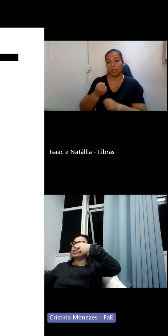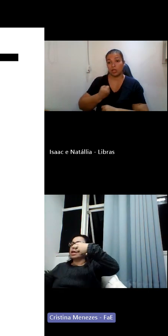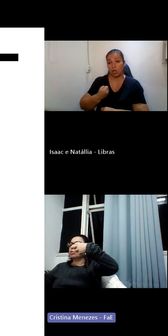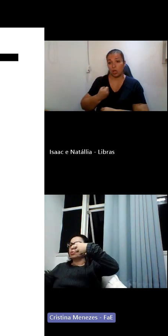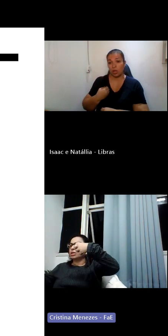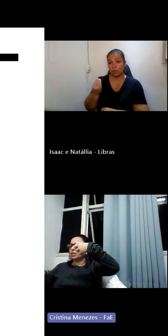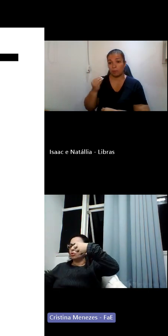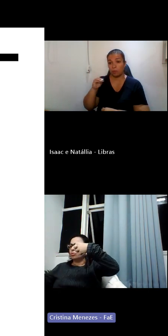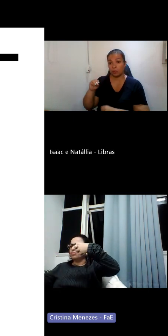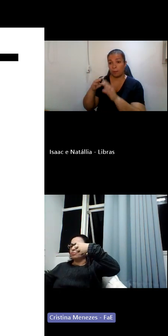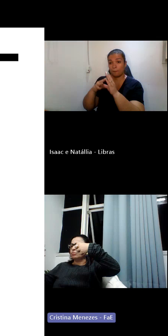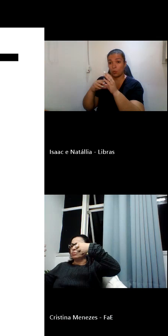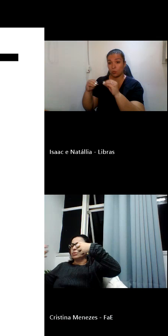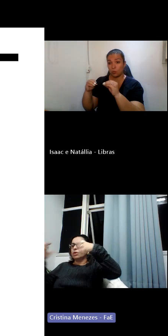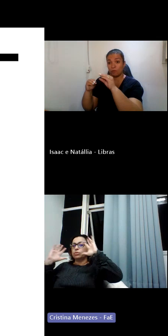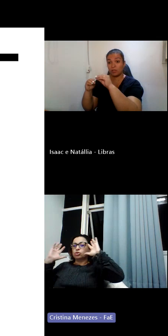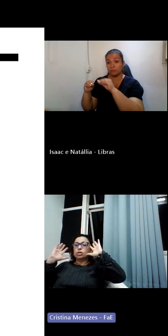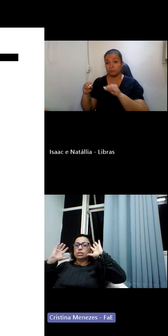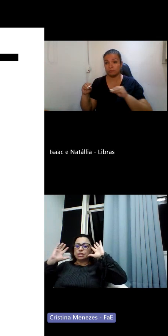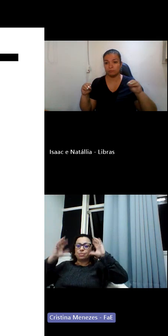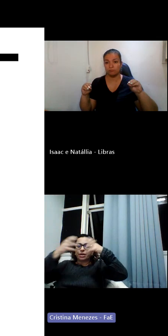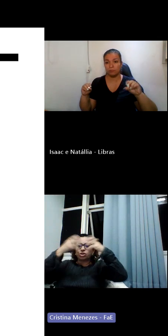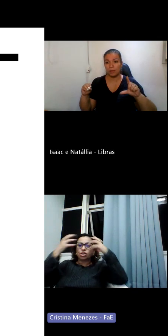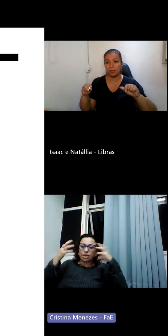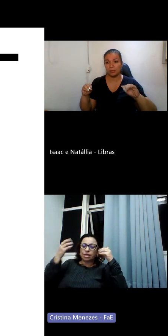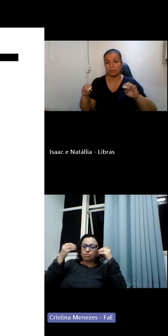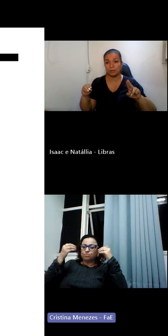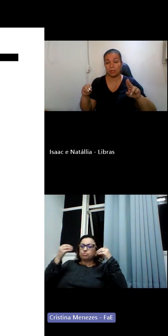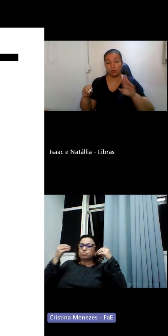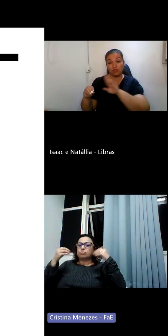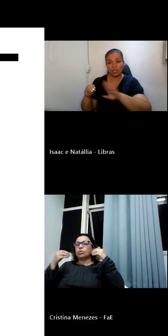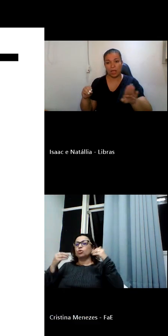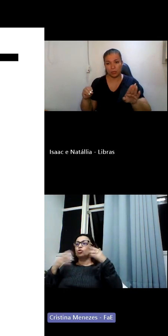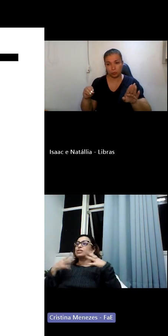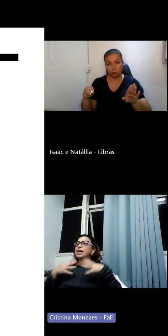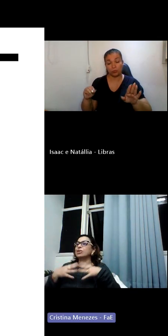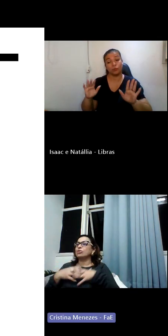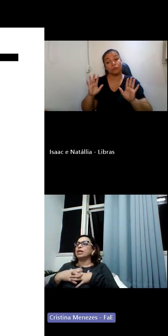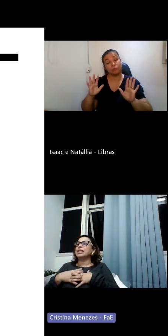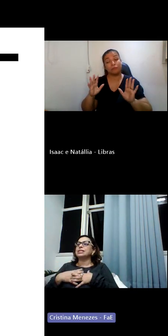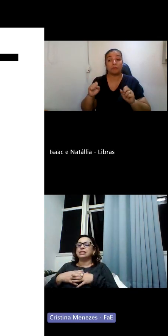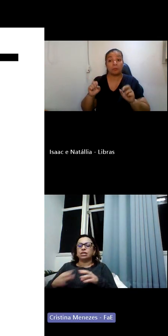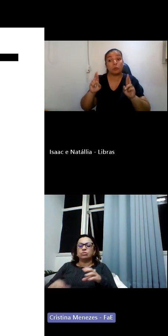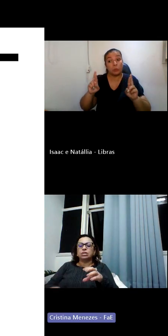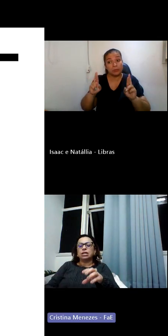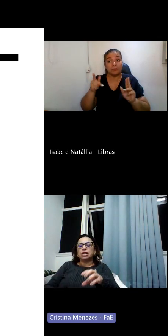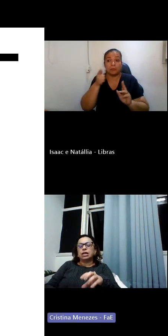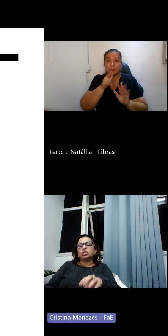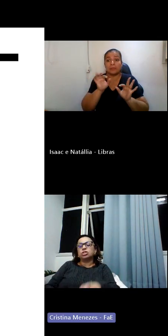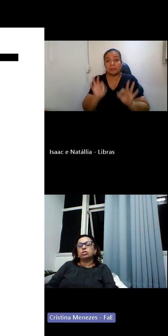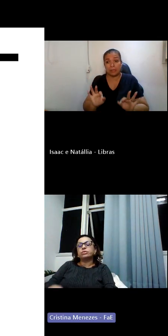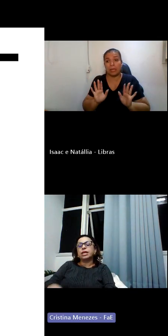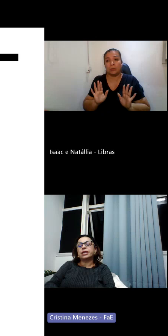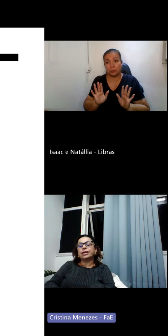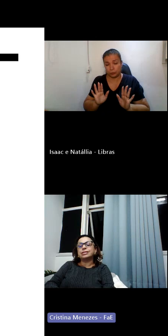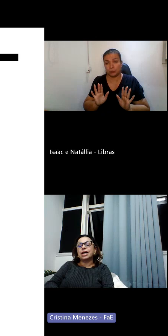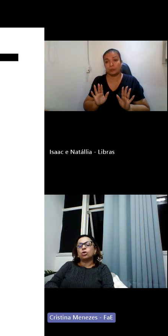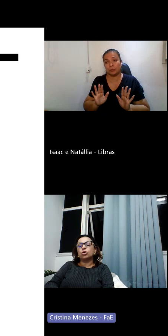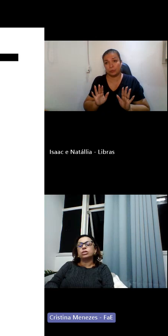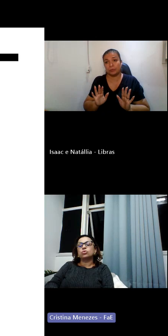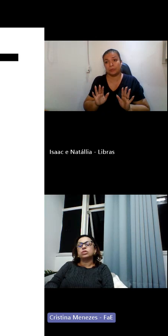já vá direto para o Liceu. Então, vamos torcer para que já dê tudo certo, né? Assim, então, a gente não tem